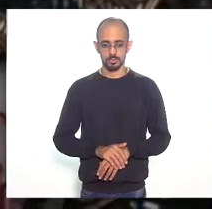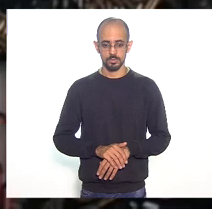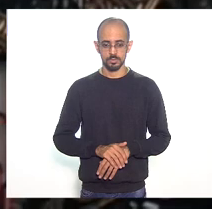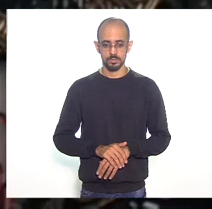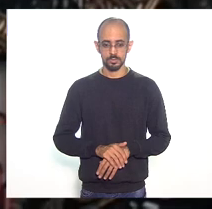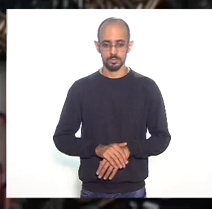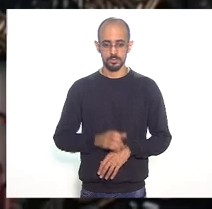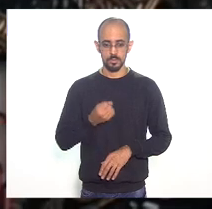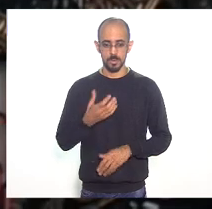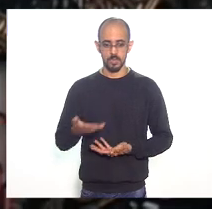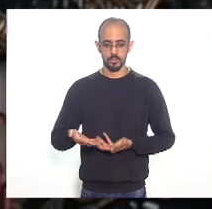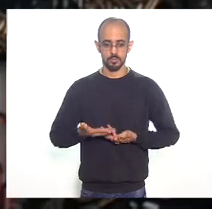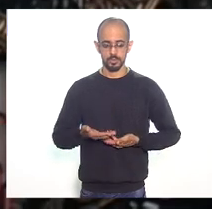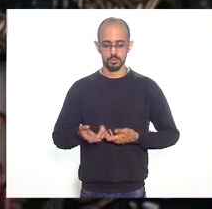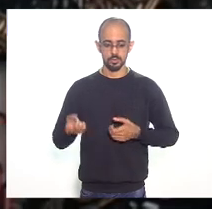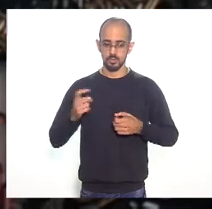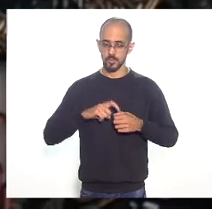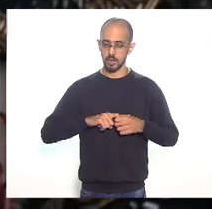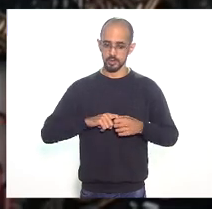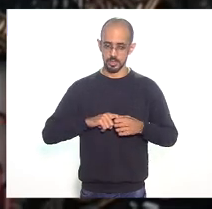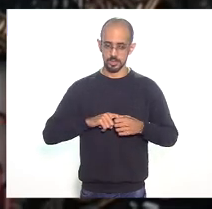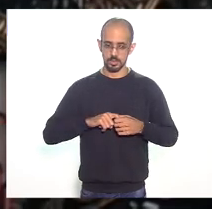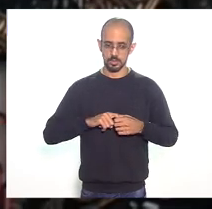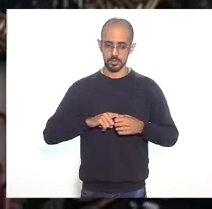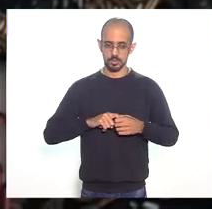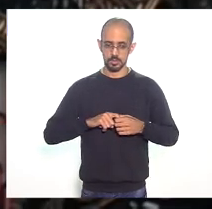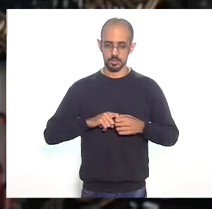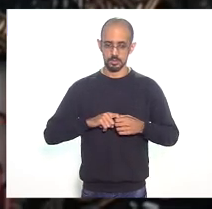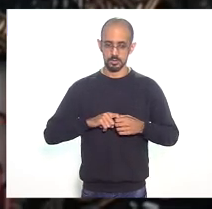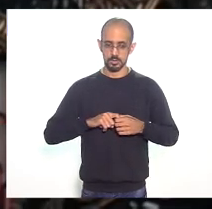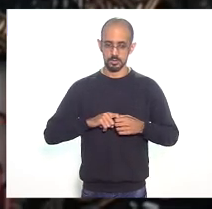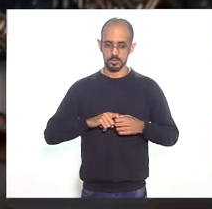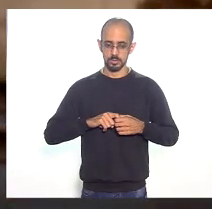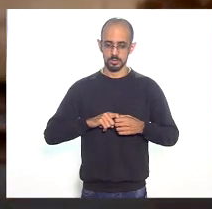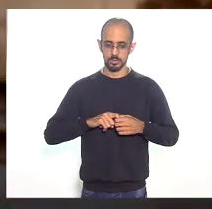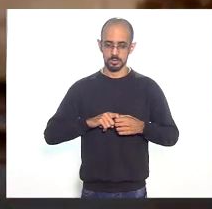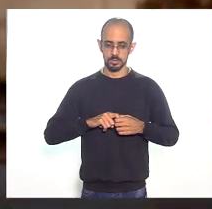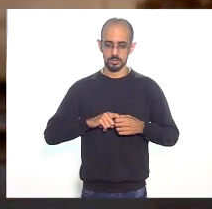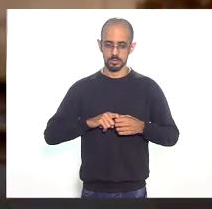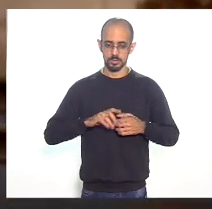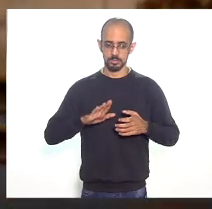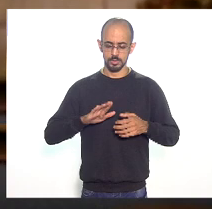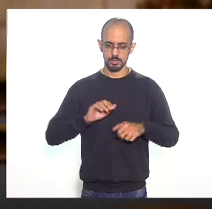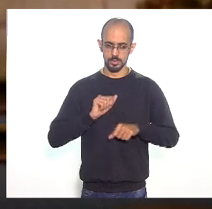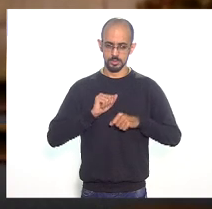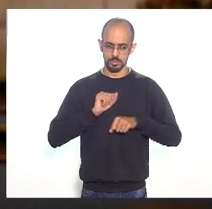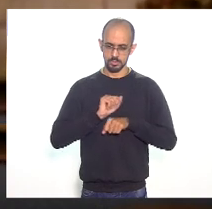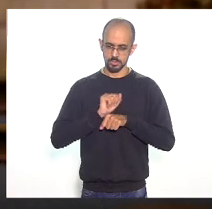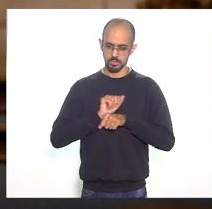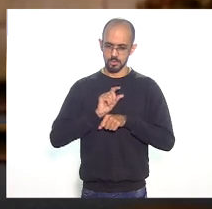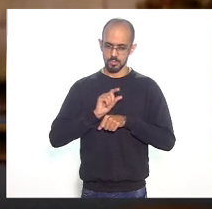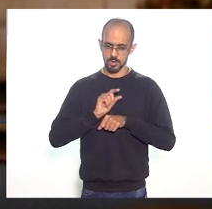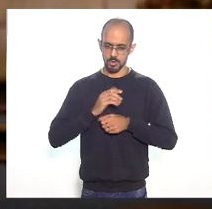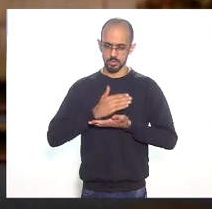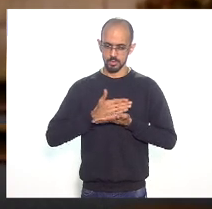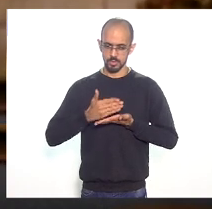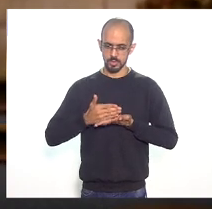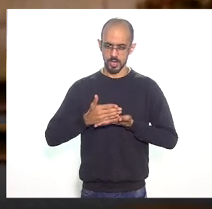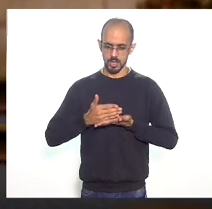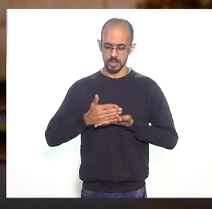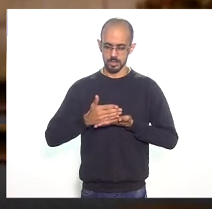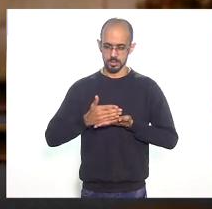Bem-vindo de volta. Boa tarde. Deixa eu dar um início aqui aos